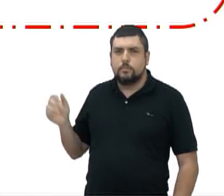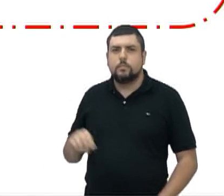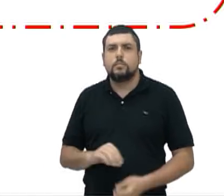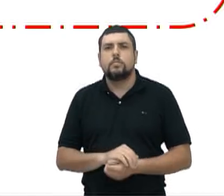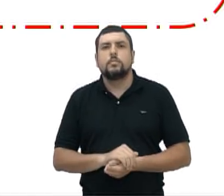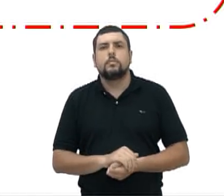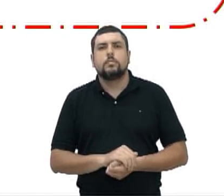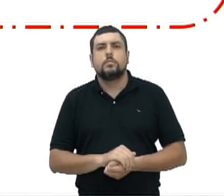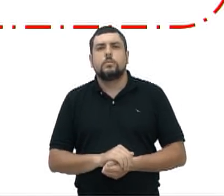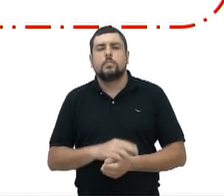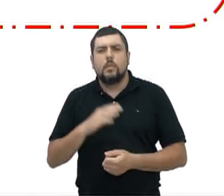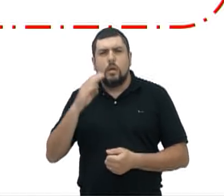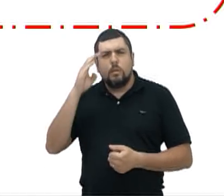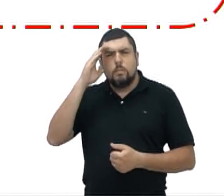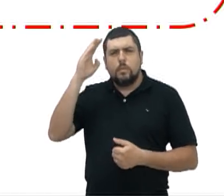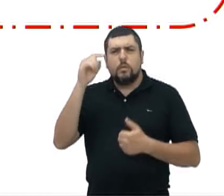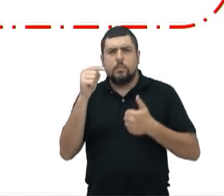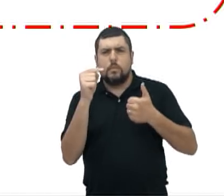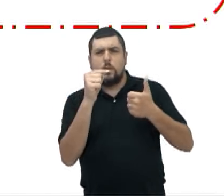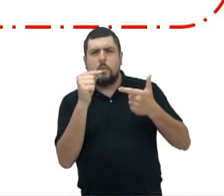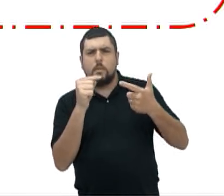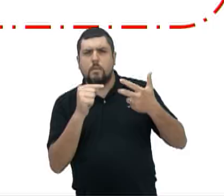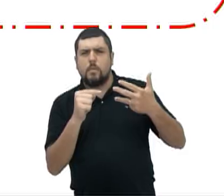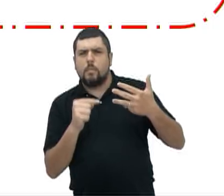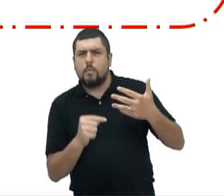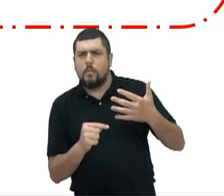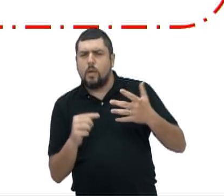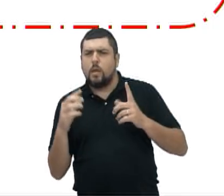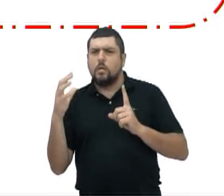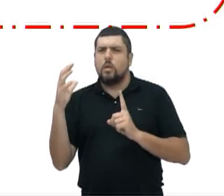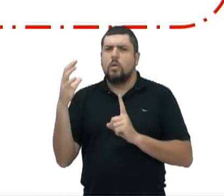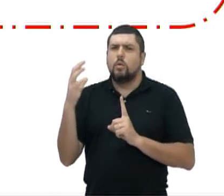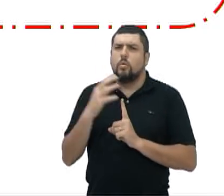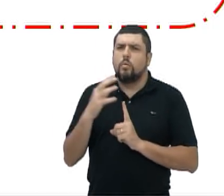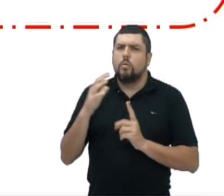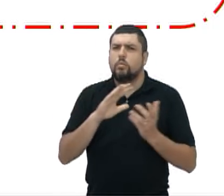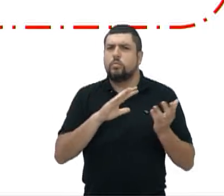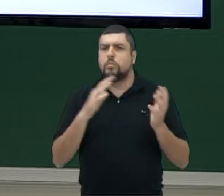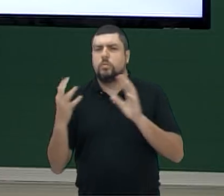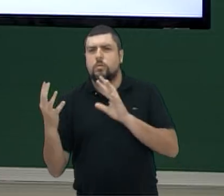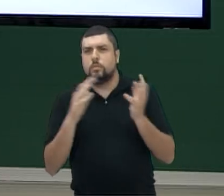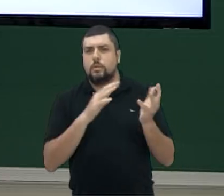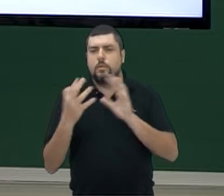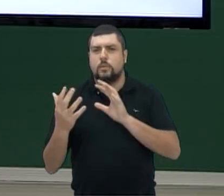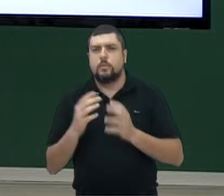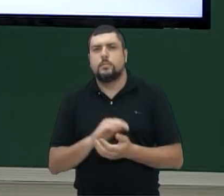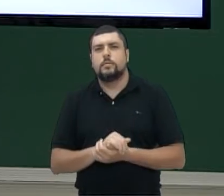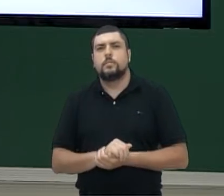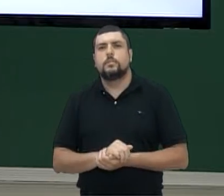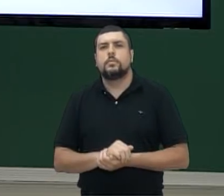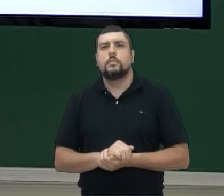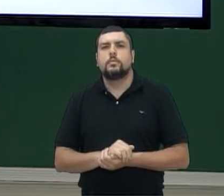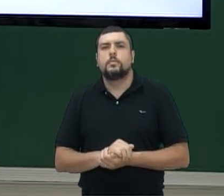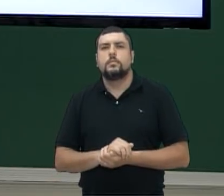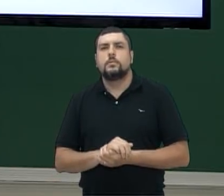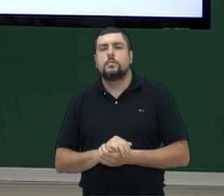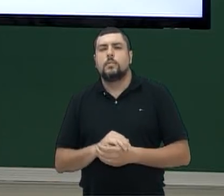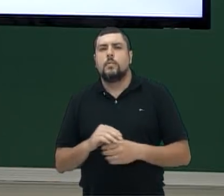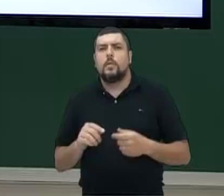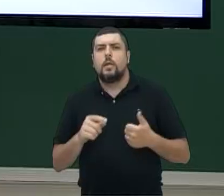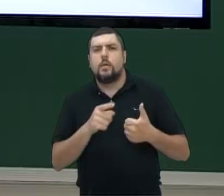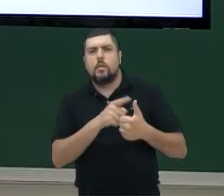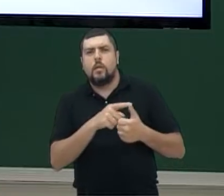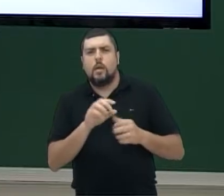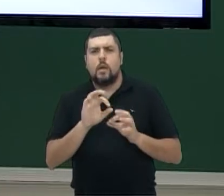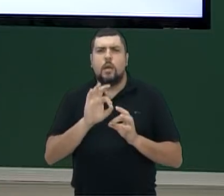os principais fatores que influenciam o clima. Então você vai, com base naquilo que a gente já falou aqui, a